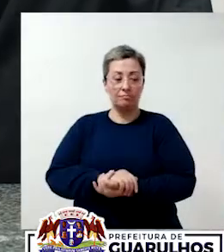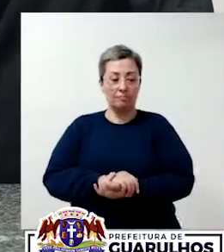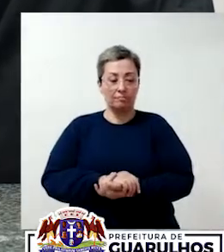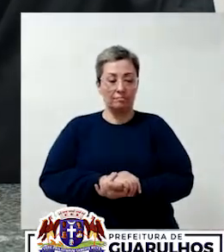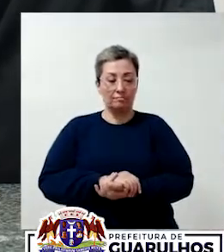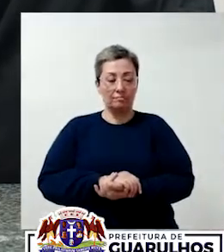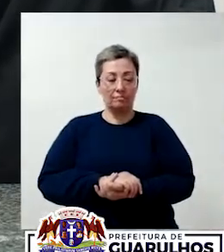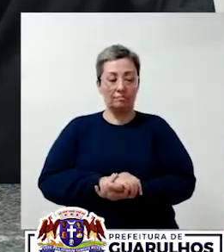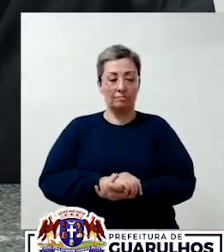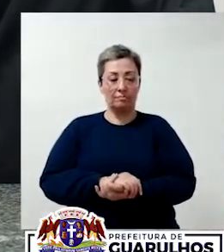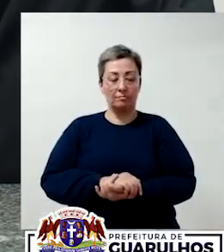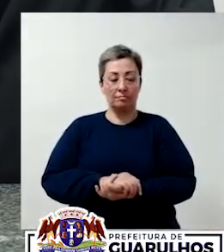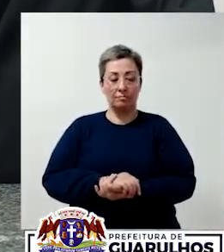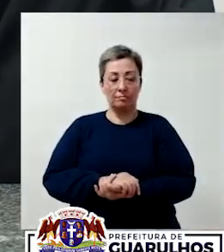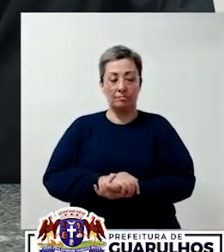vovó.